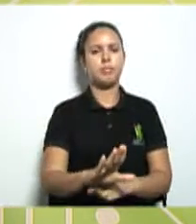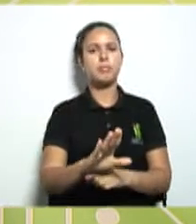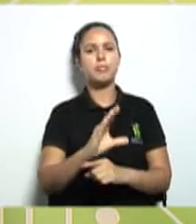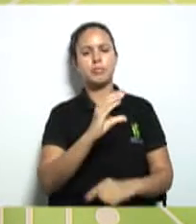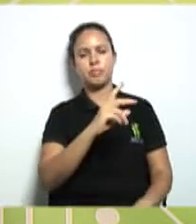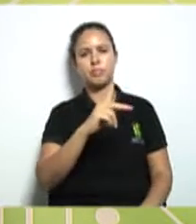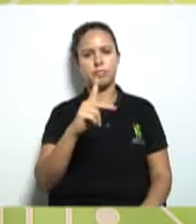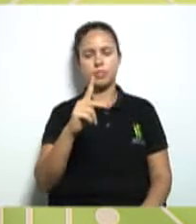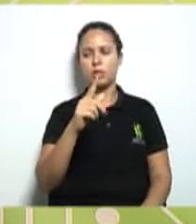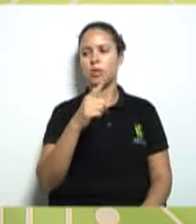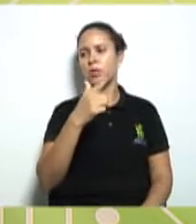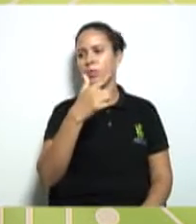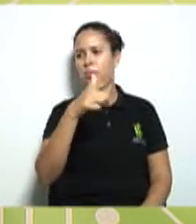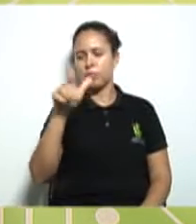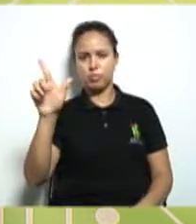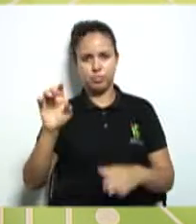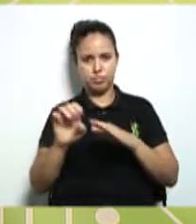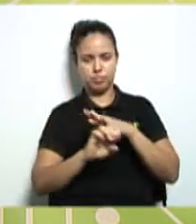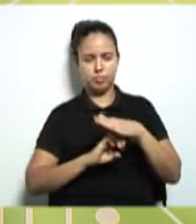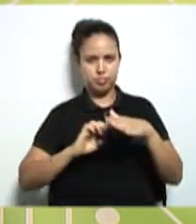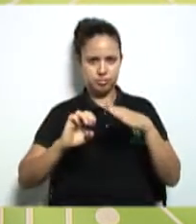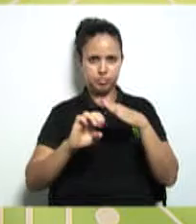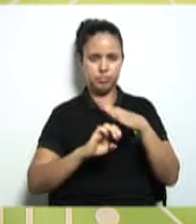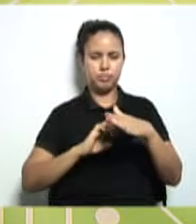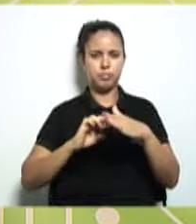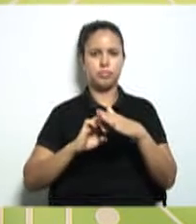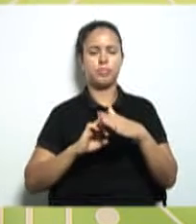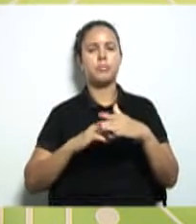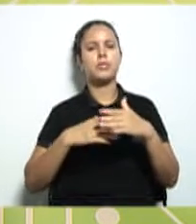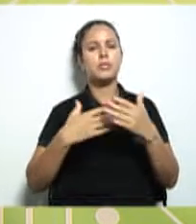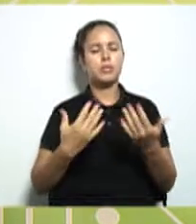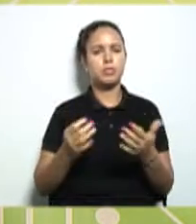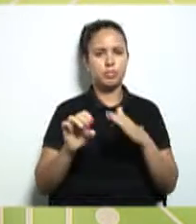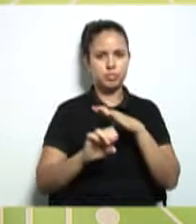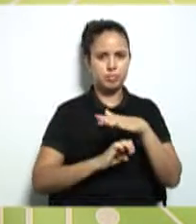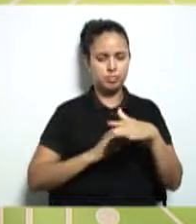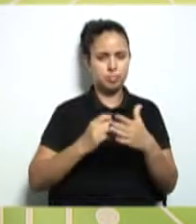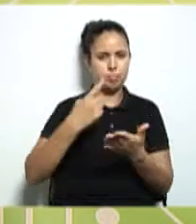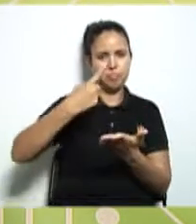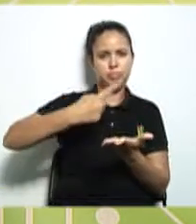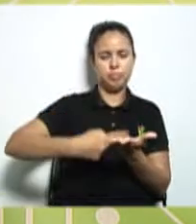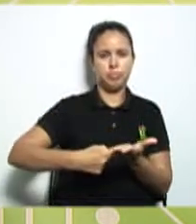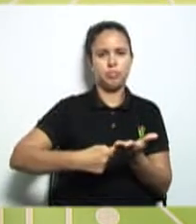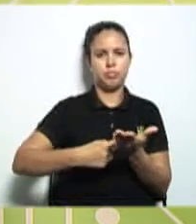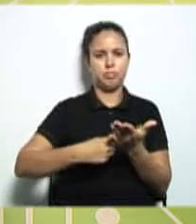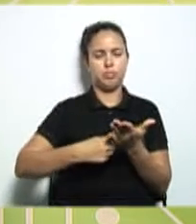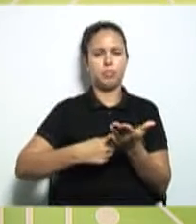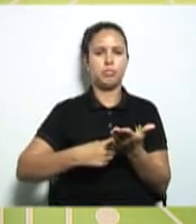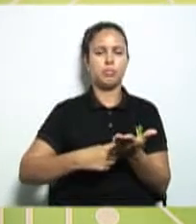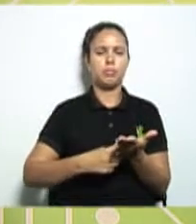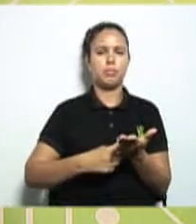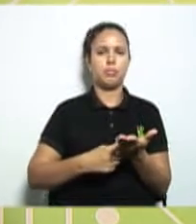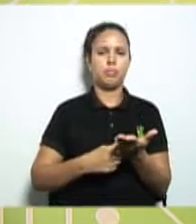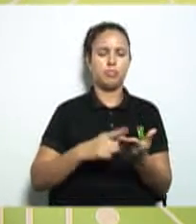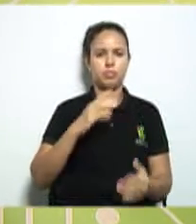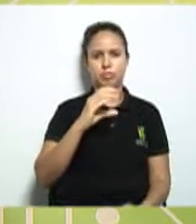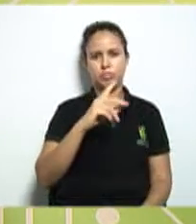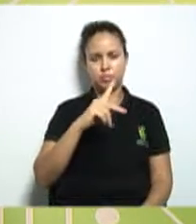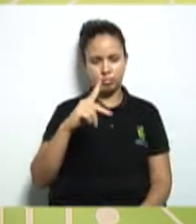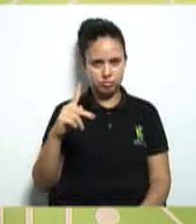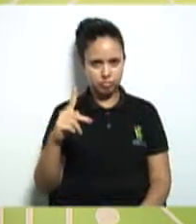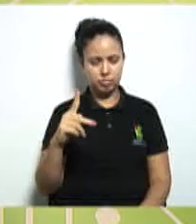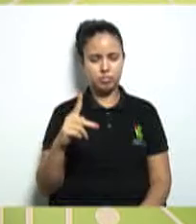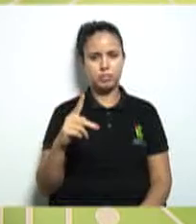outra empresa. Então, essa empresa, quando ela firma uma parceria com a cooperativa, ela não vai precisar se